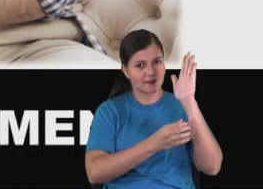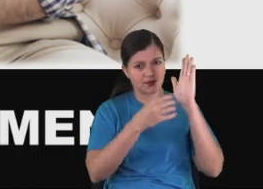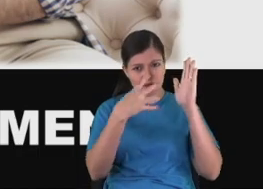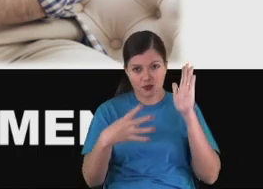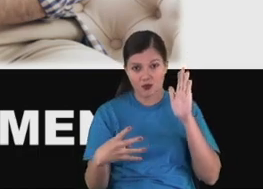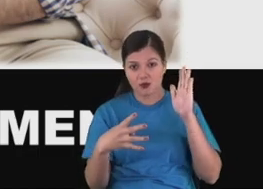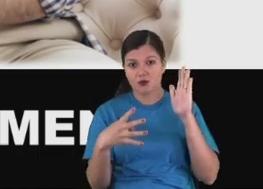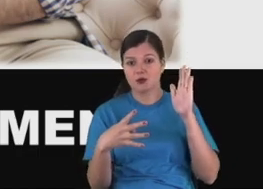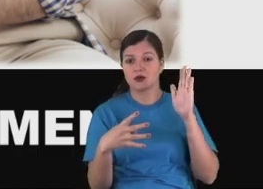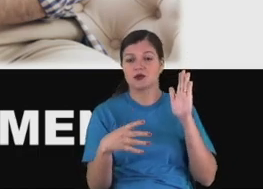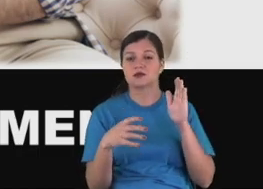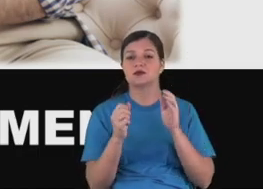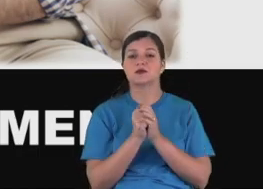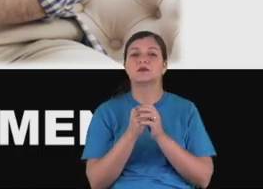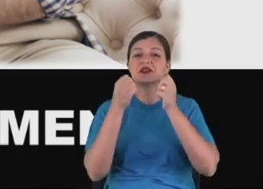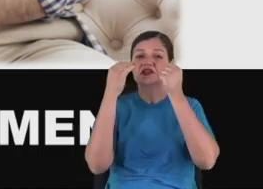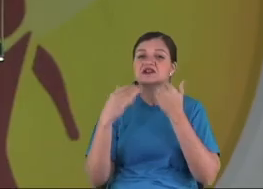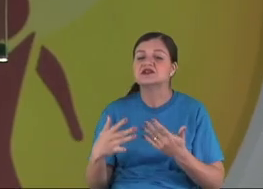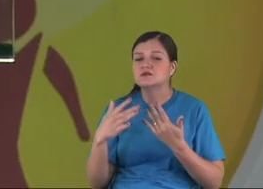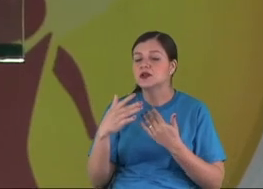de sua mente, porque dali